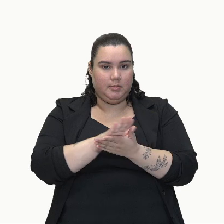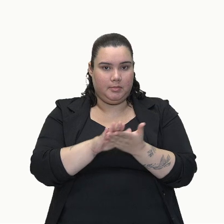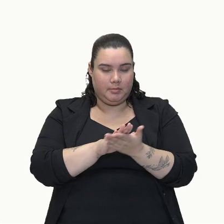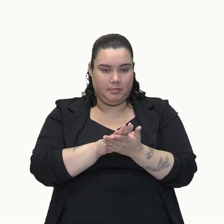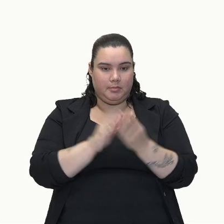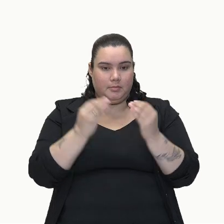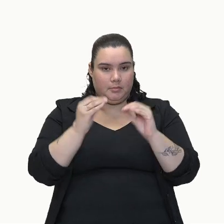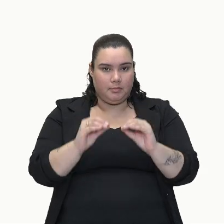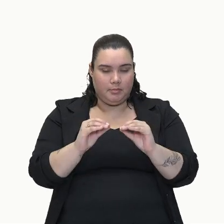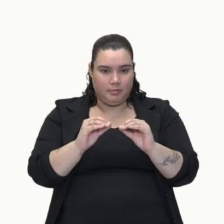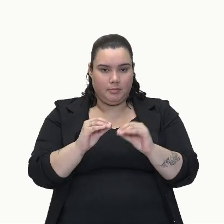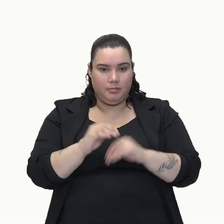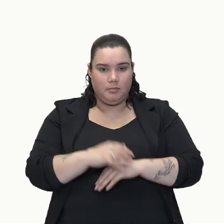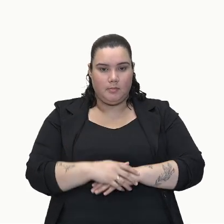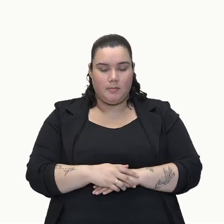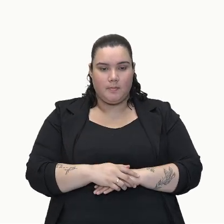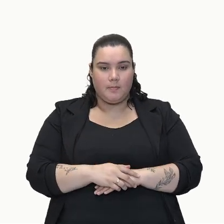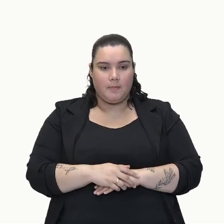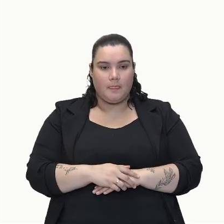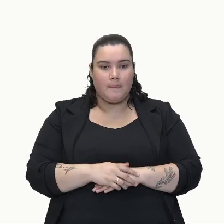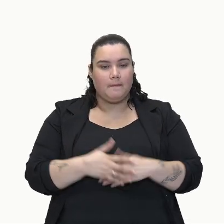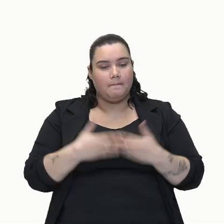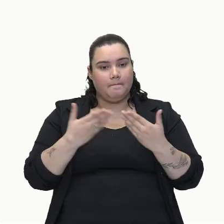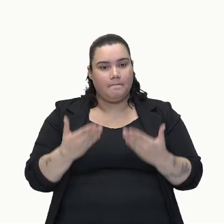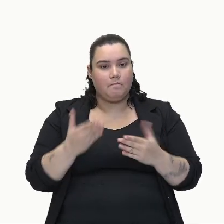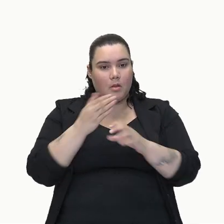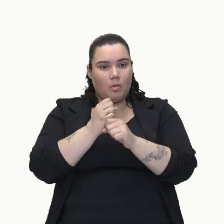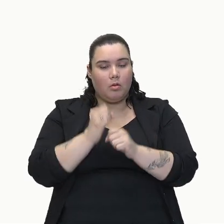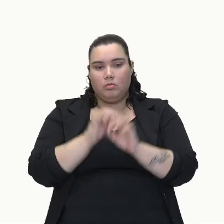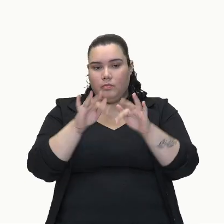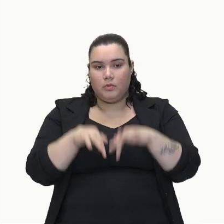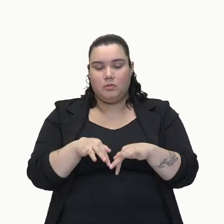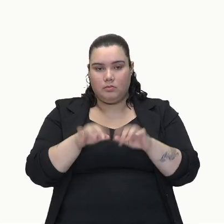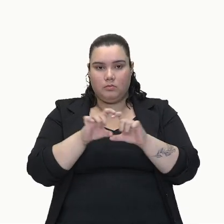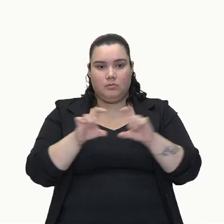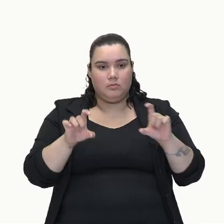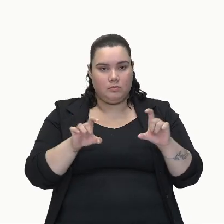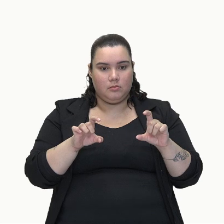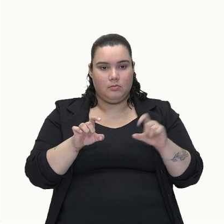reais para essa função. Então, o cálculo termina aqui.